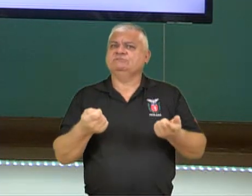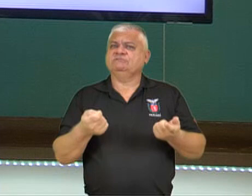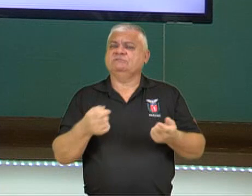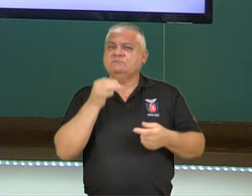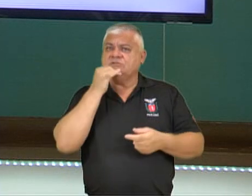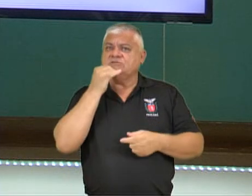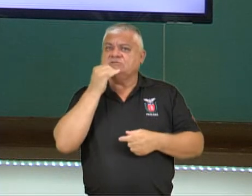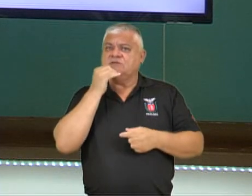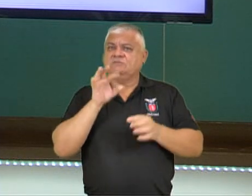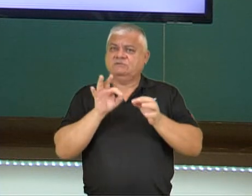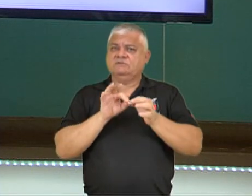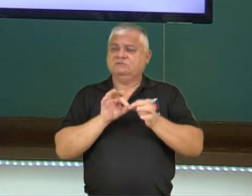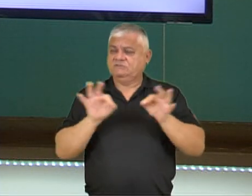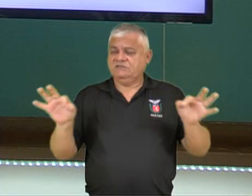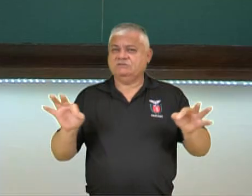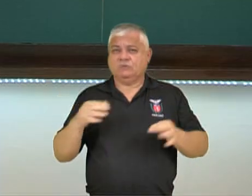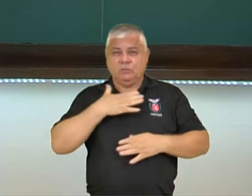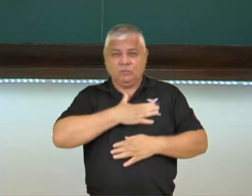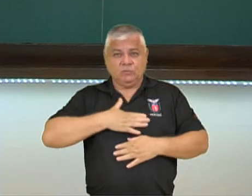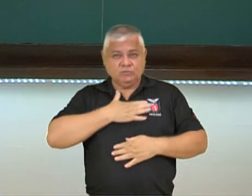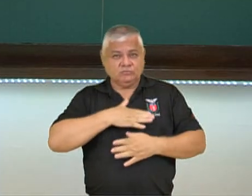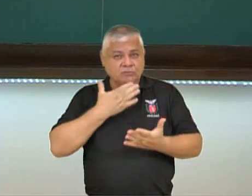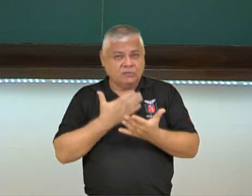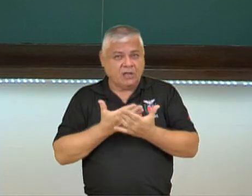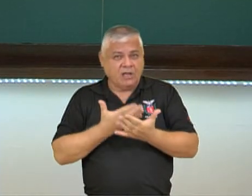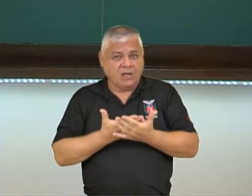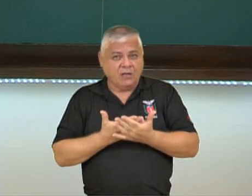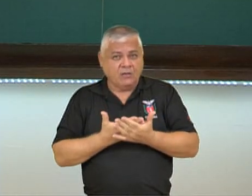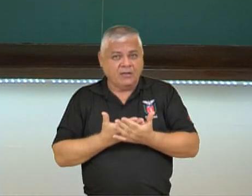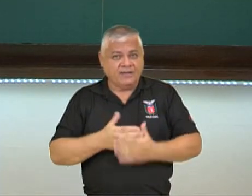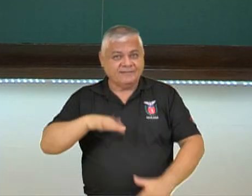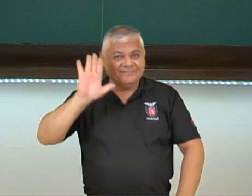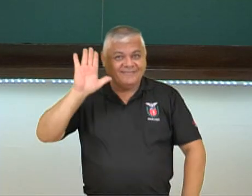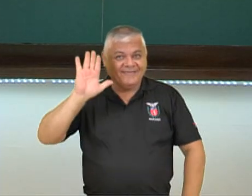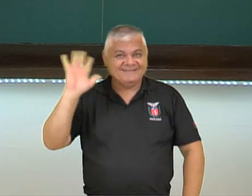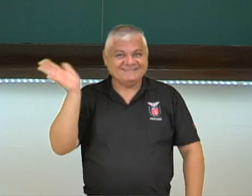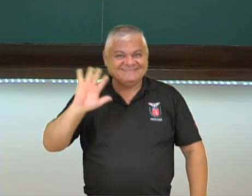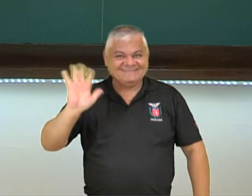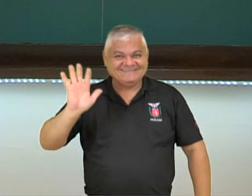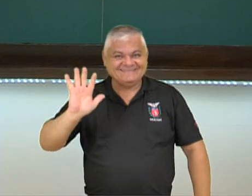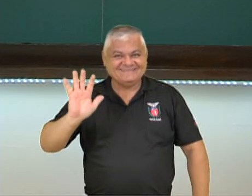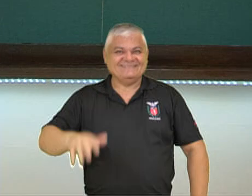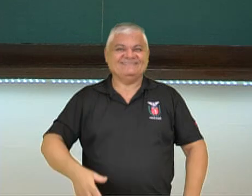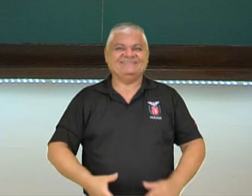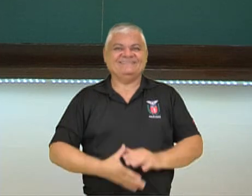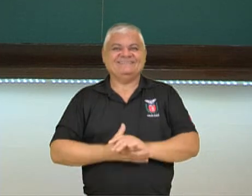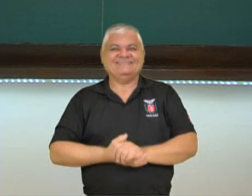sentido. Espero que vocês tenham gostado da nossa aula e até mais, queridos!